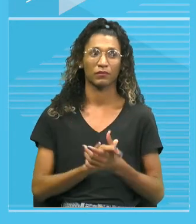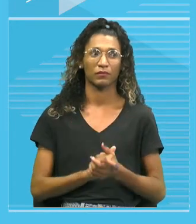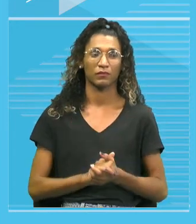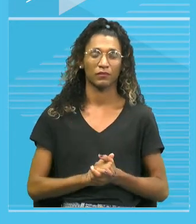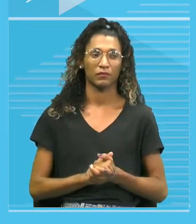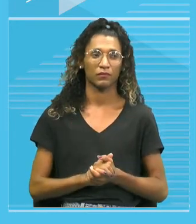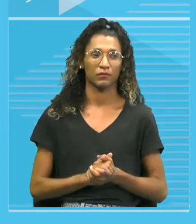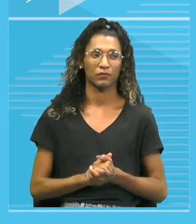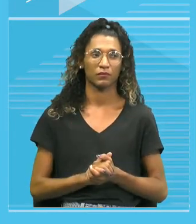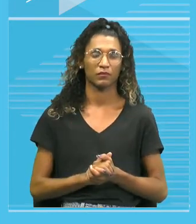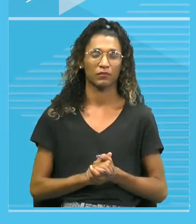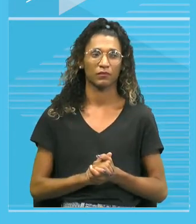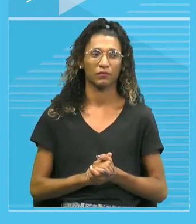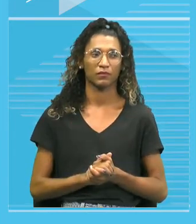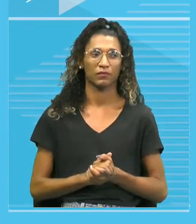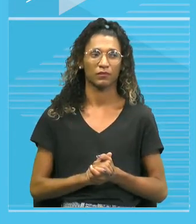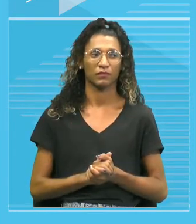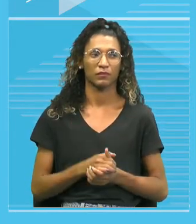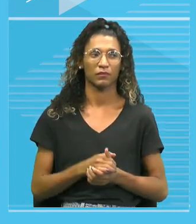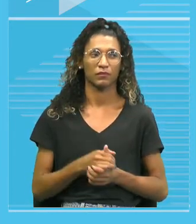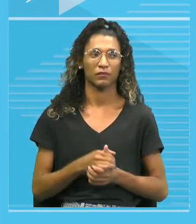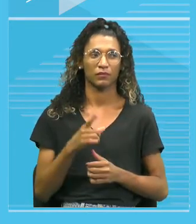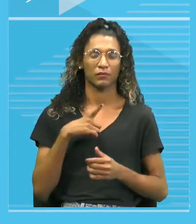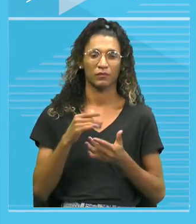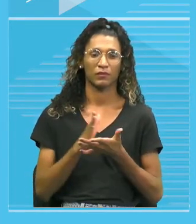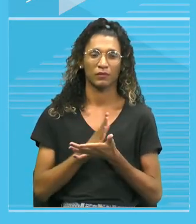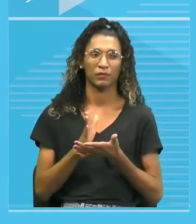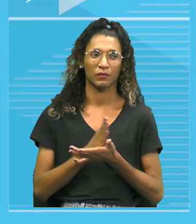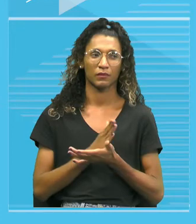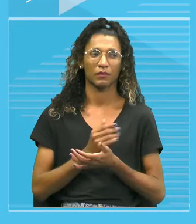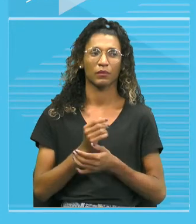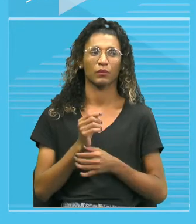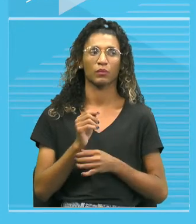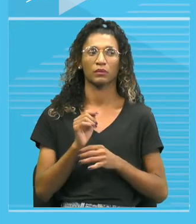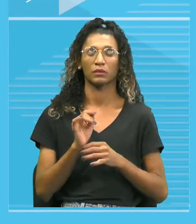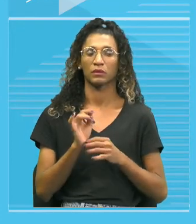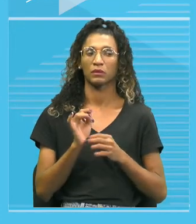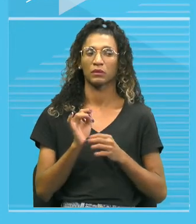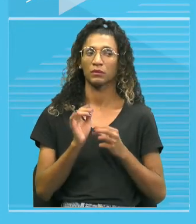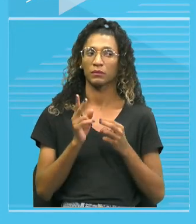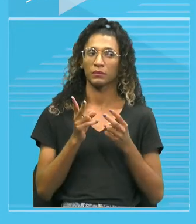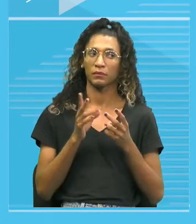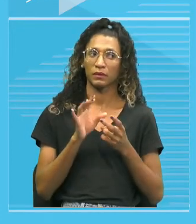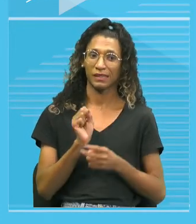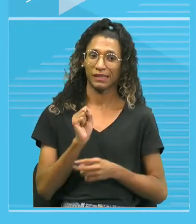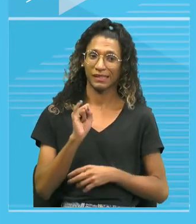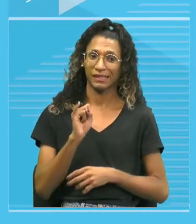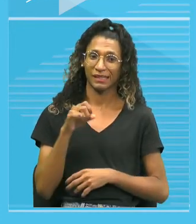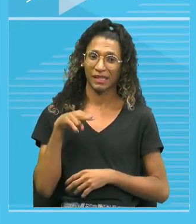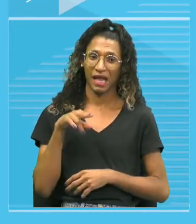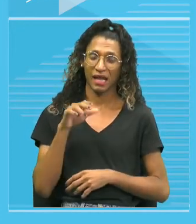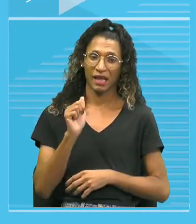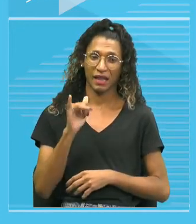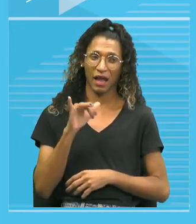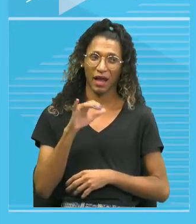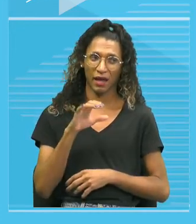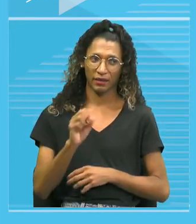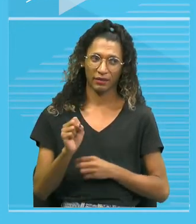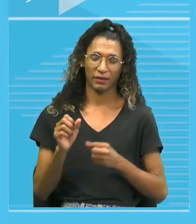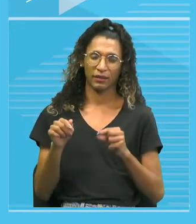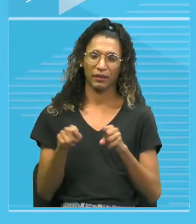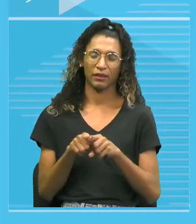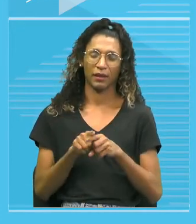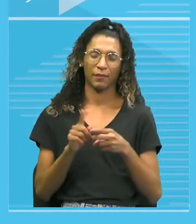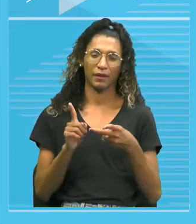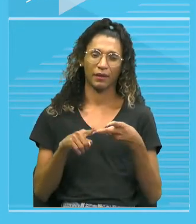Eu tenho sinais e eu tenho sintomas. Eu tenho sinais e eu